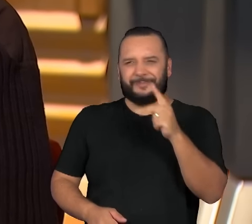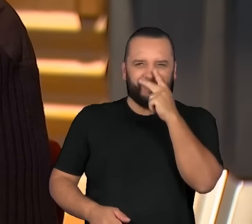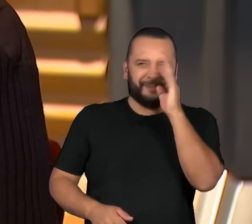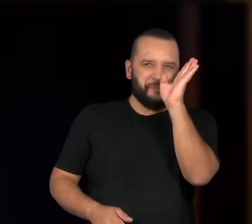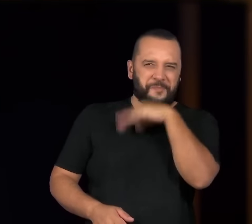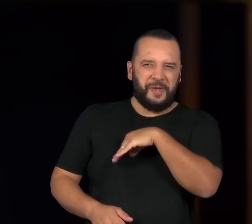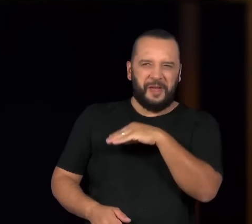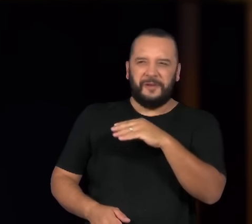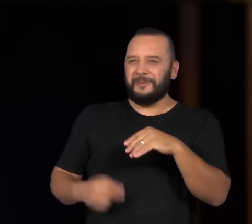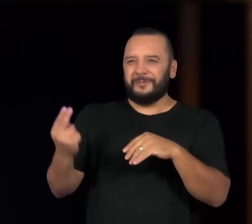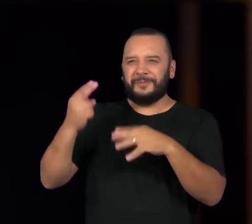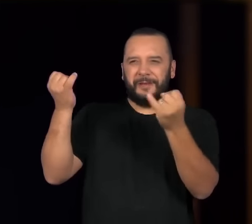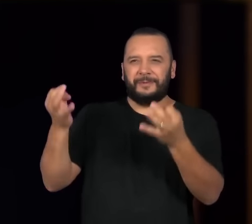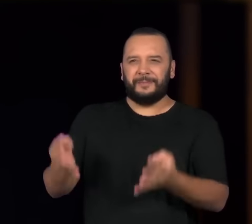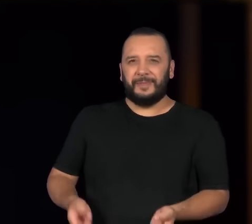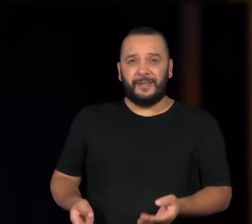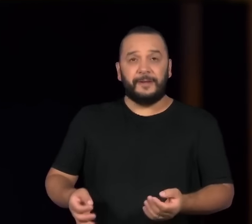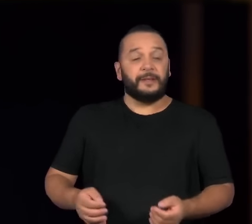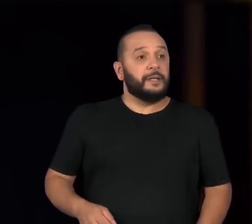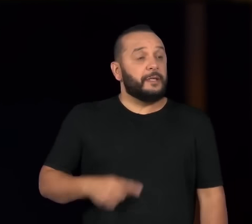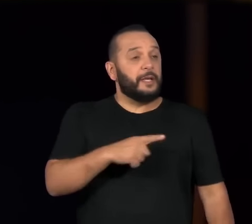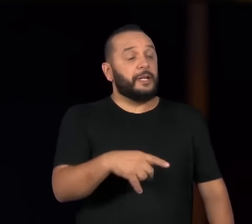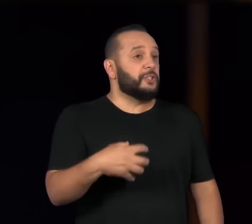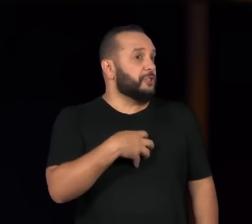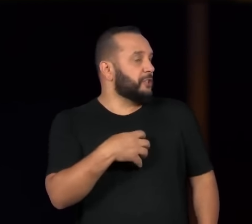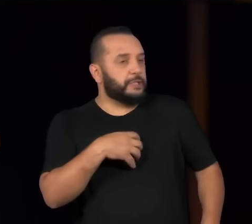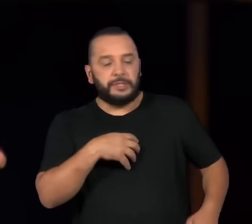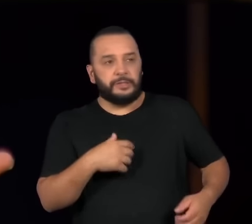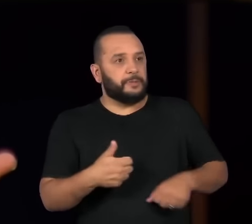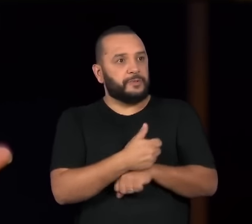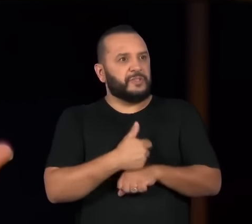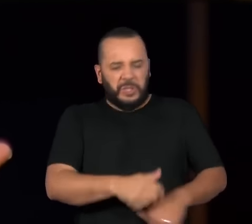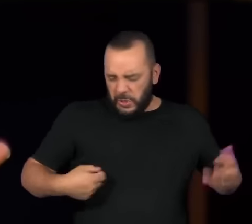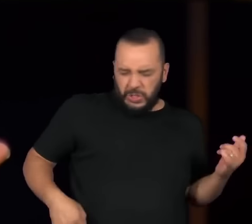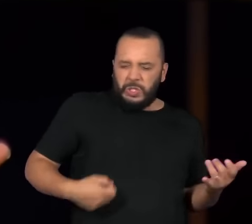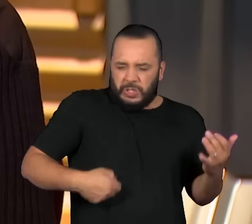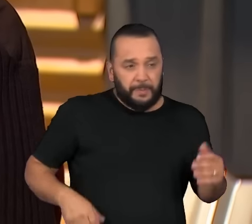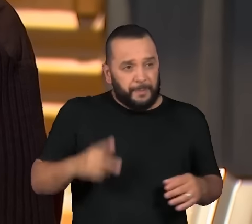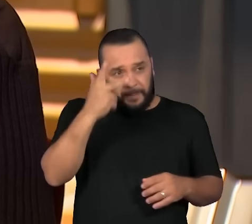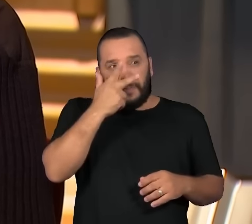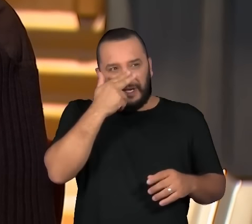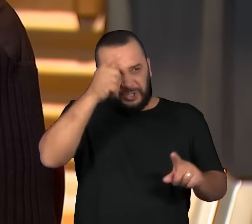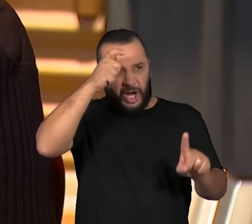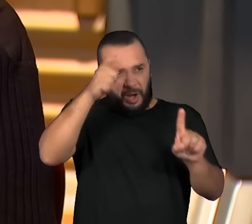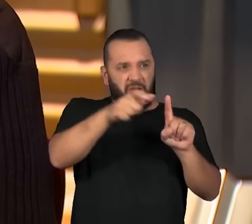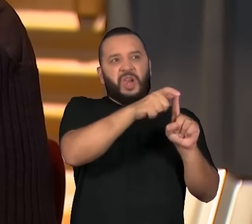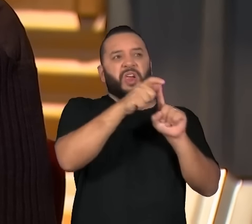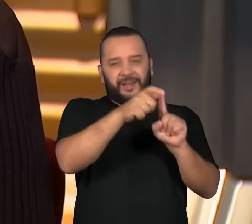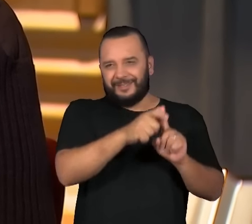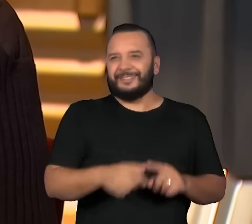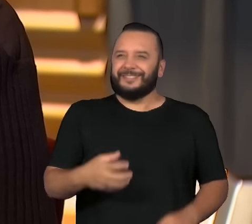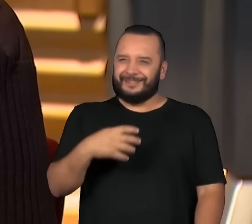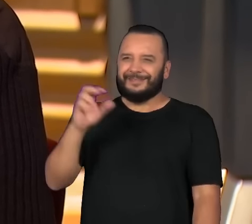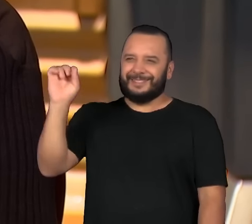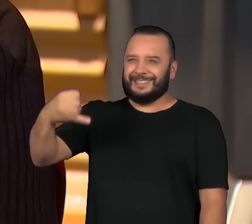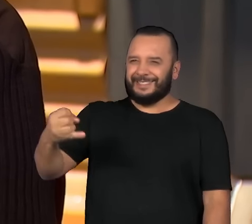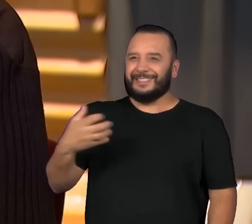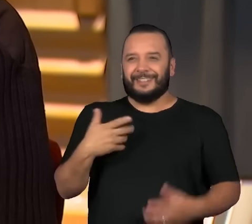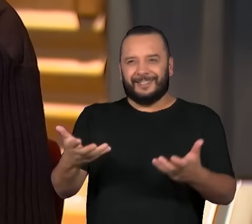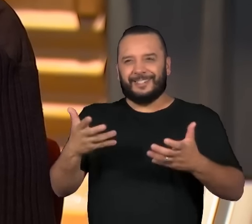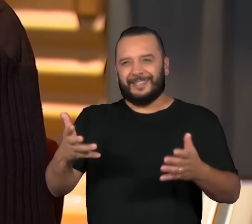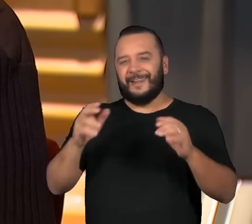né? Inexplicável. E de né? tocar de uma maneira assim, parece estar possuído, né? E ele fazia de propósito, né? Ele realmente queria